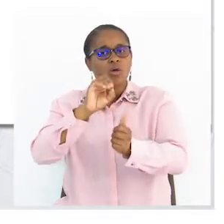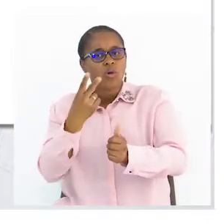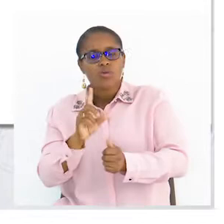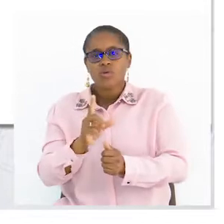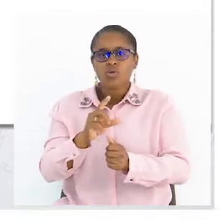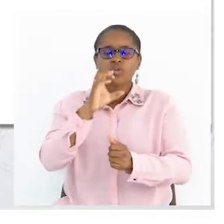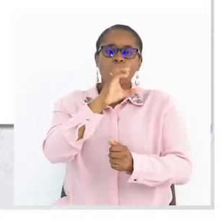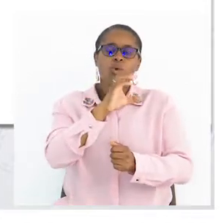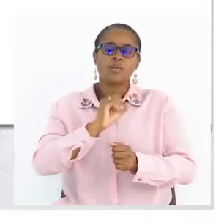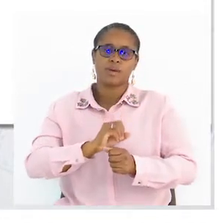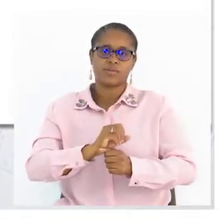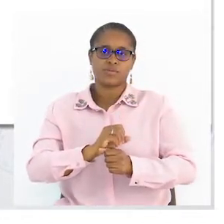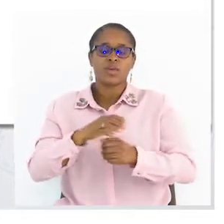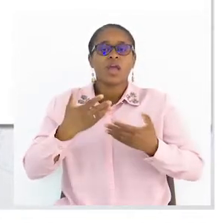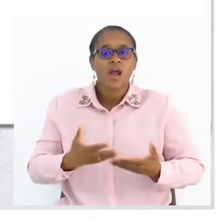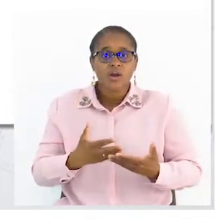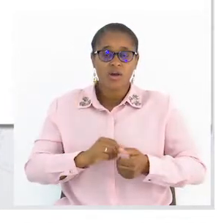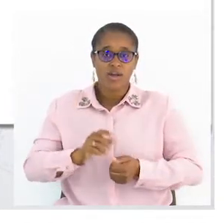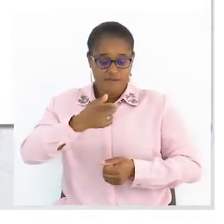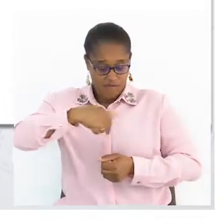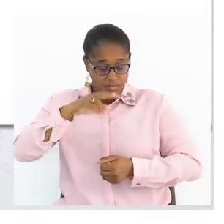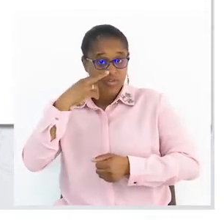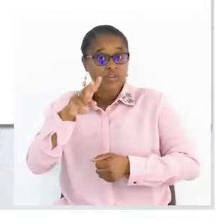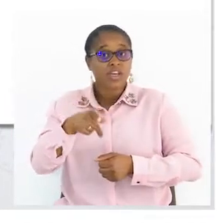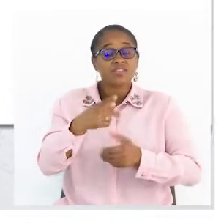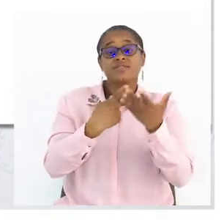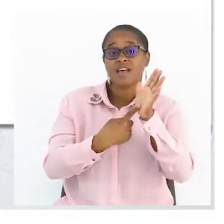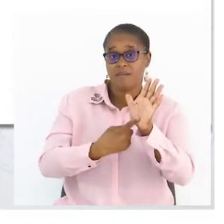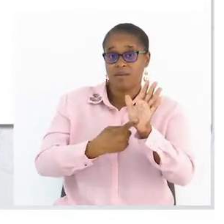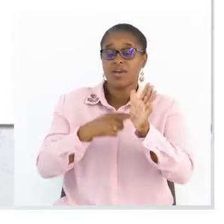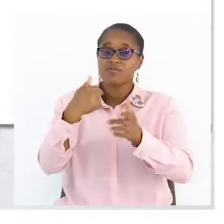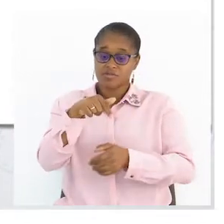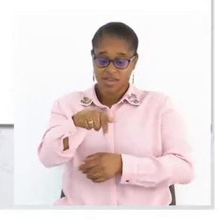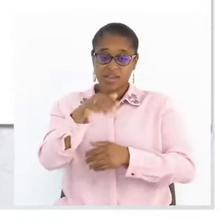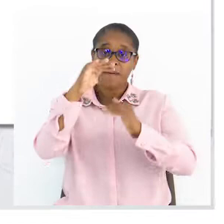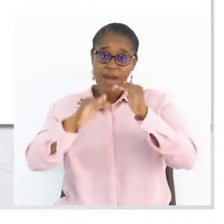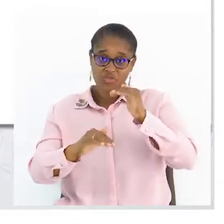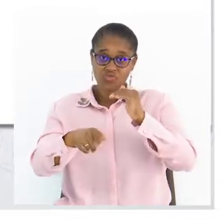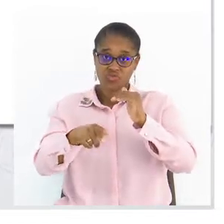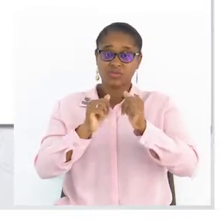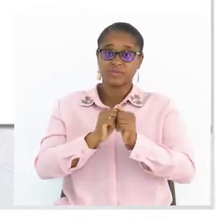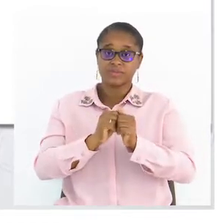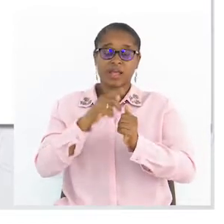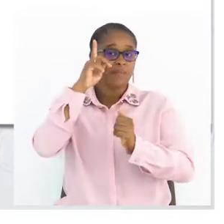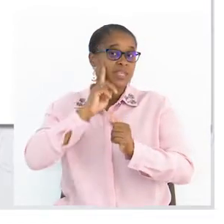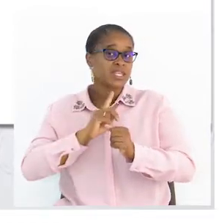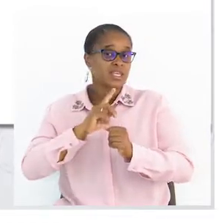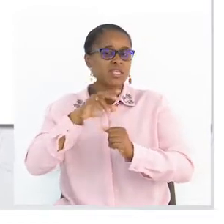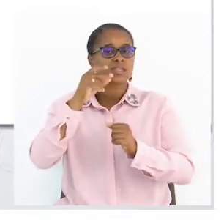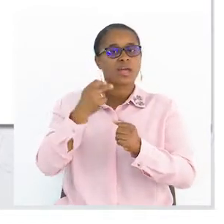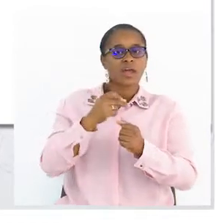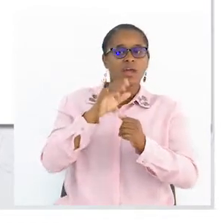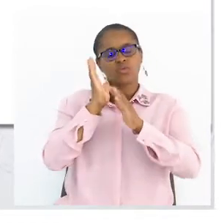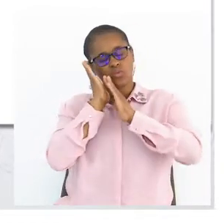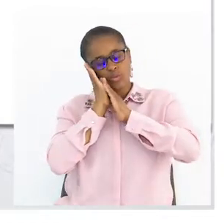um complemento. E agora, vamos ver esses exemplos. Temos aqui embaixo, a menina